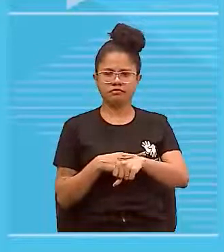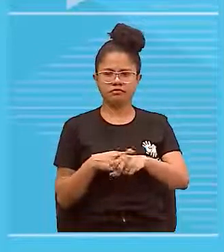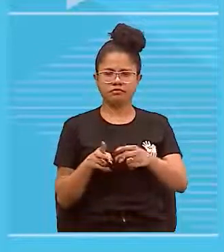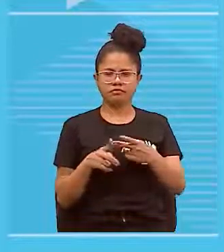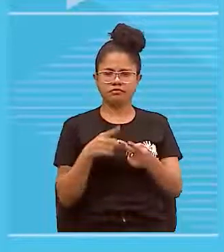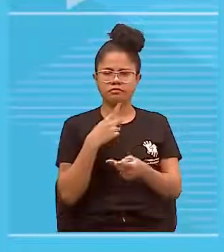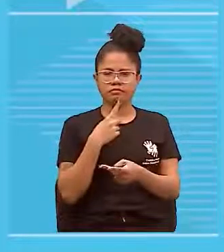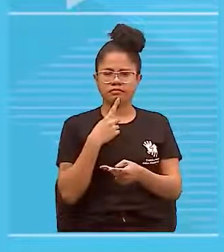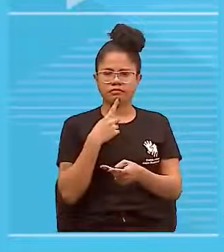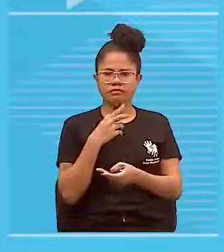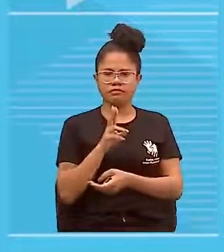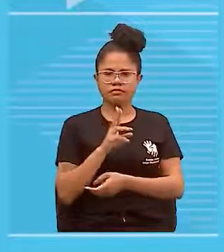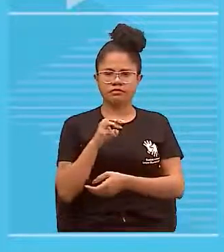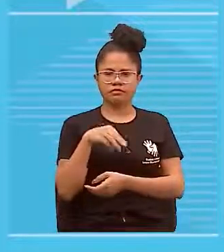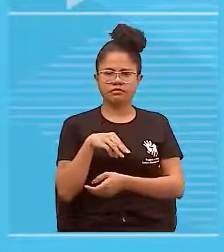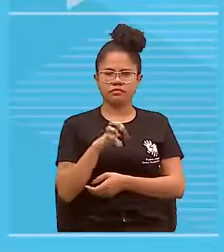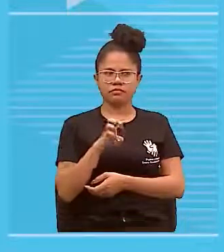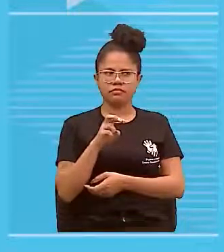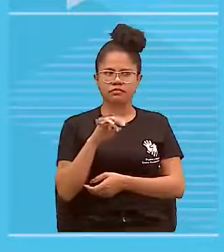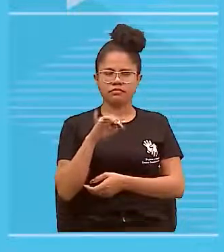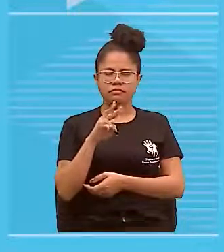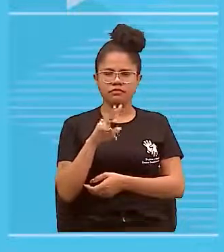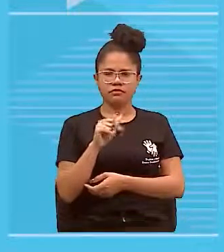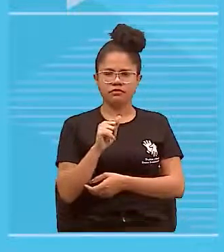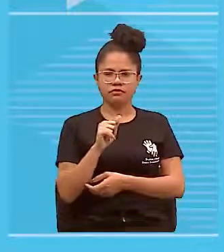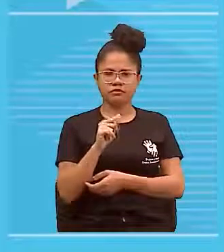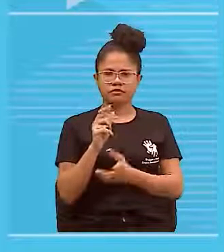ameiva? Tiú, aquele grande?